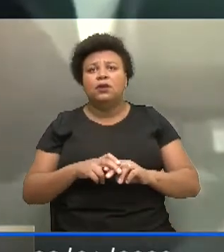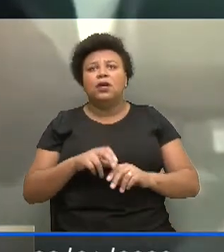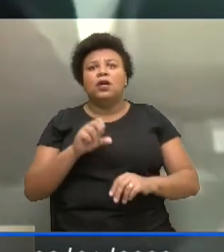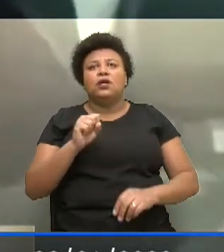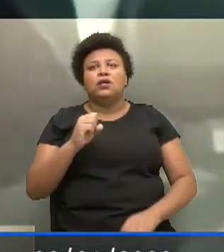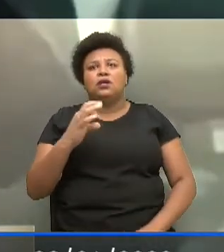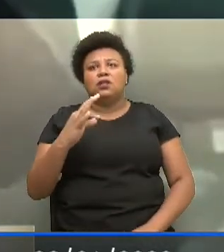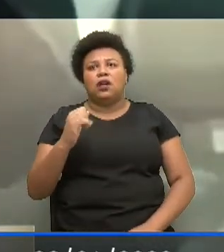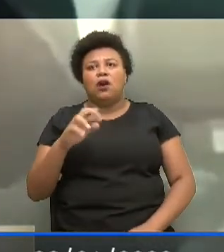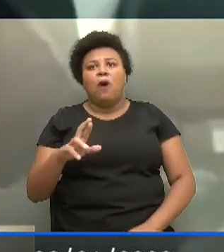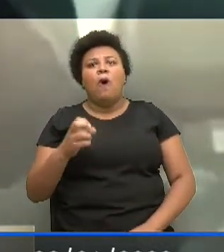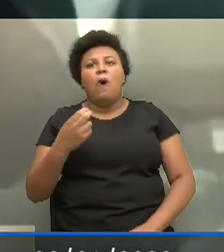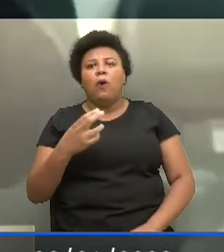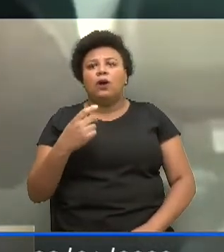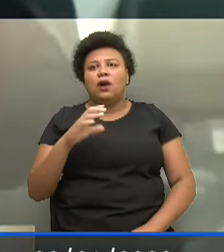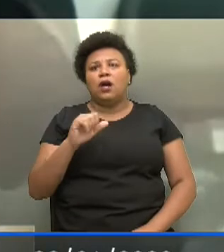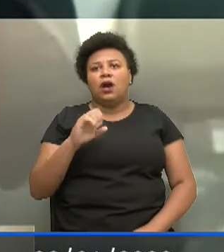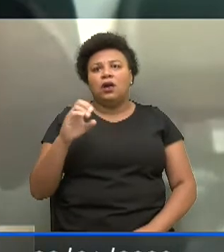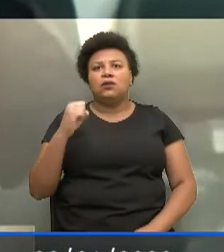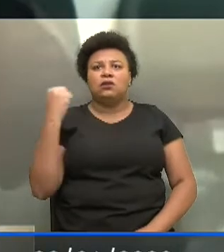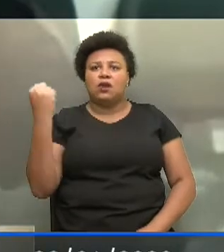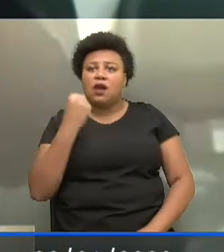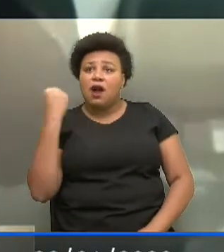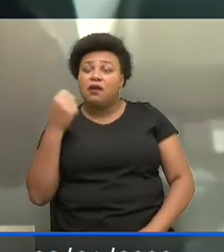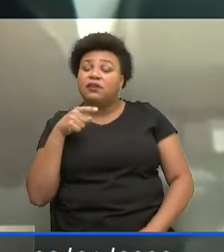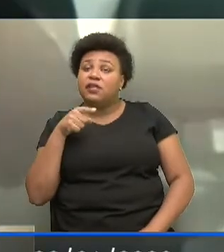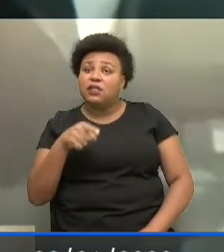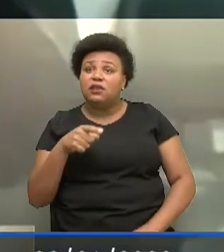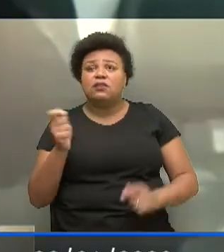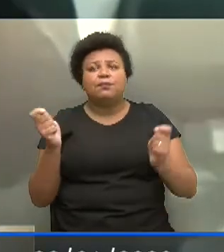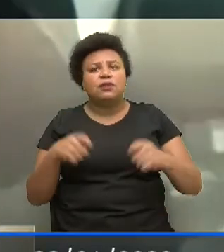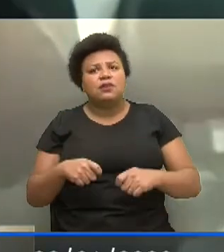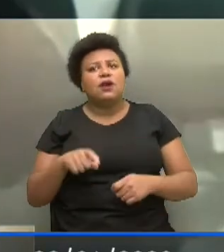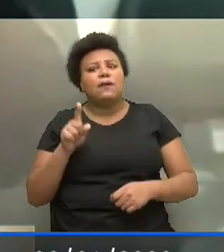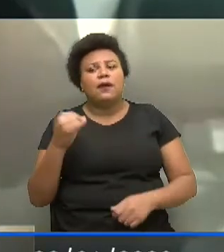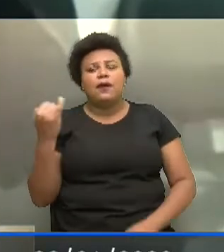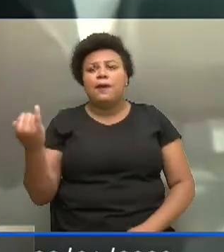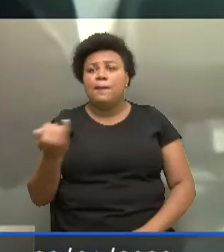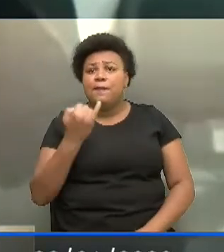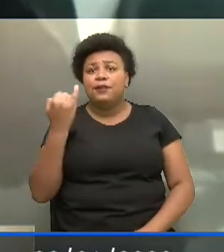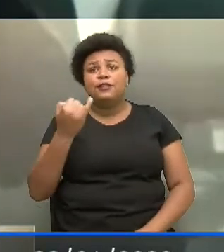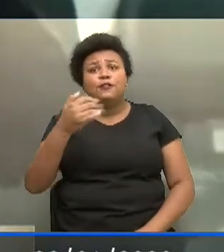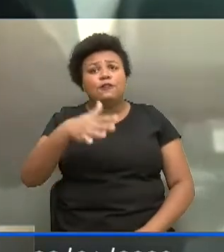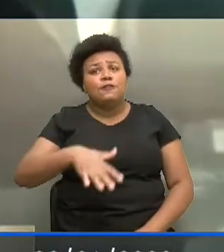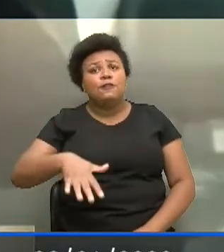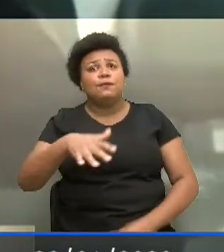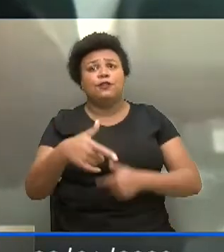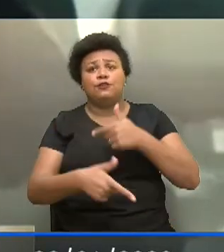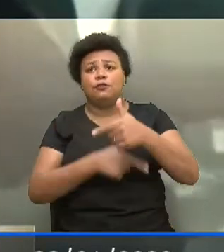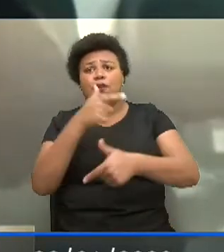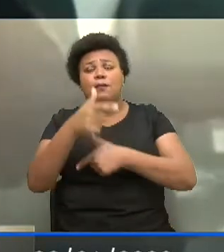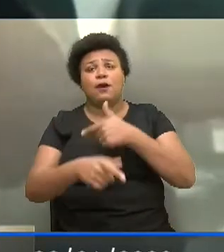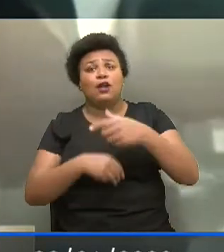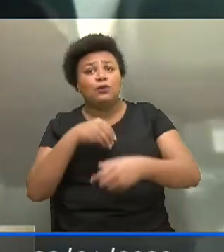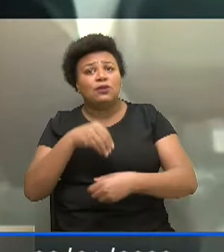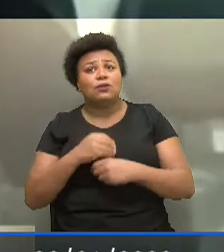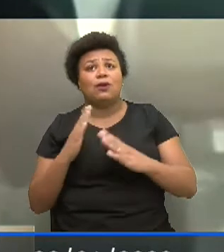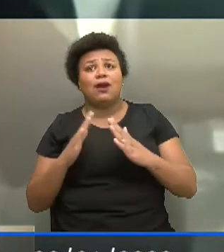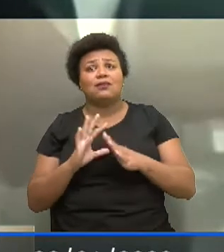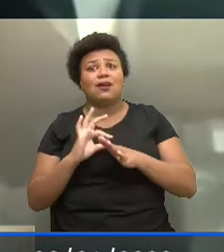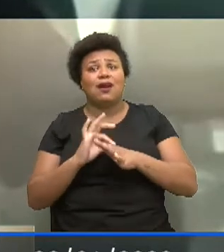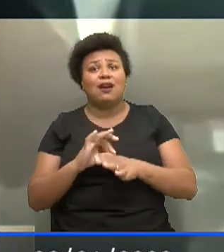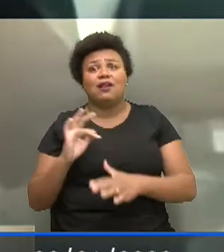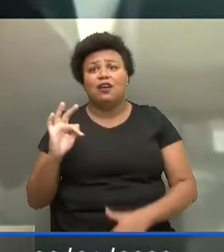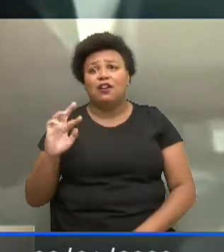mesmo casos graves. Então, esse potencial é muito importante nesse ambiente de trabalho dentro dos frigoríficos.